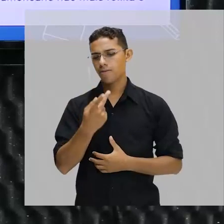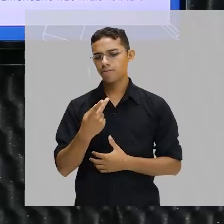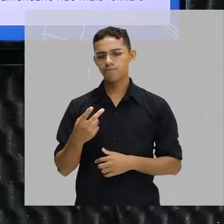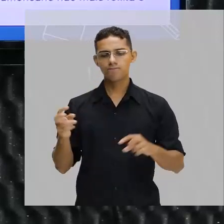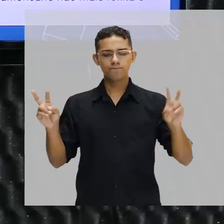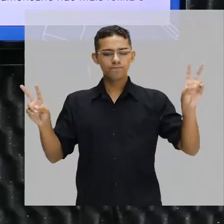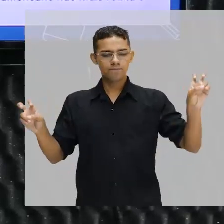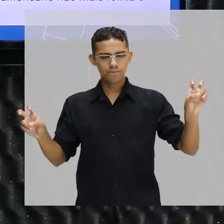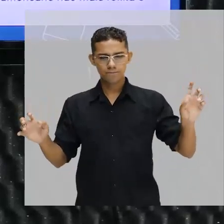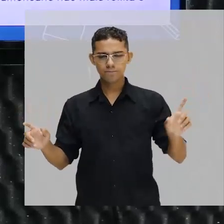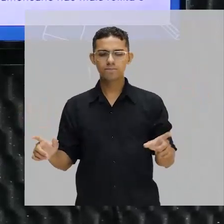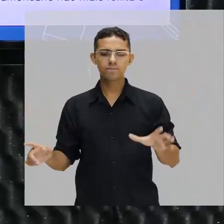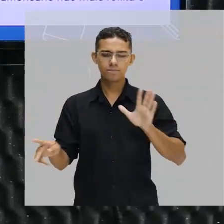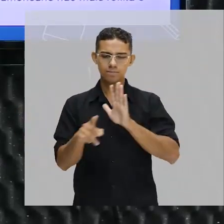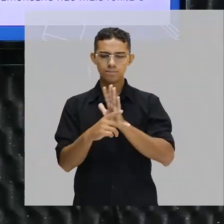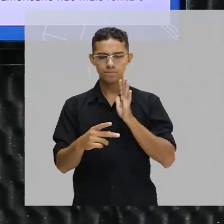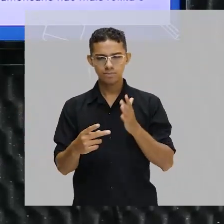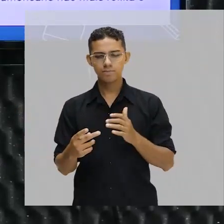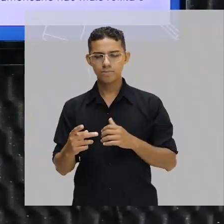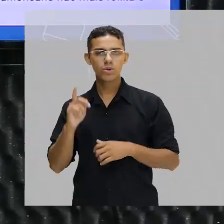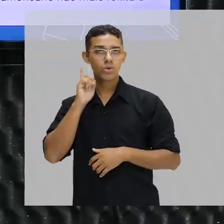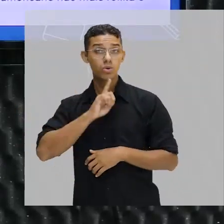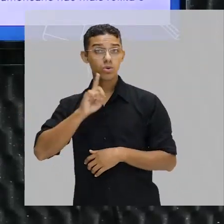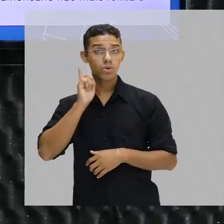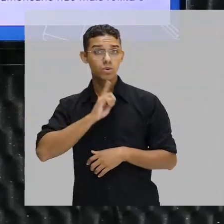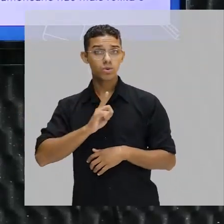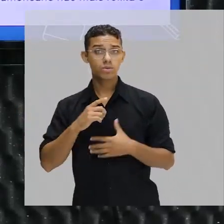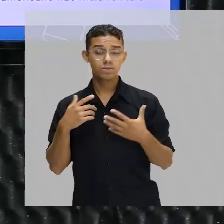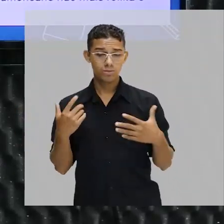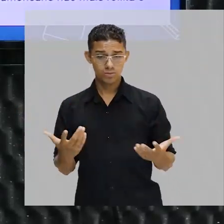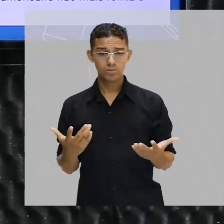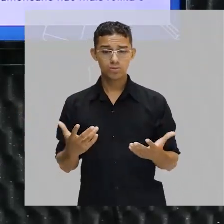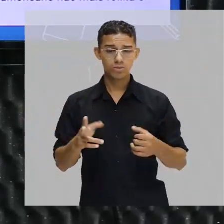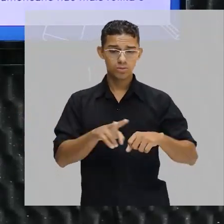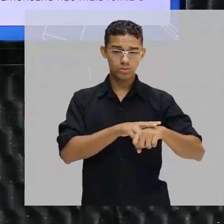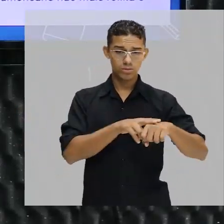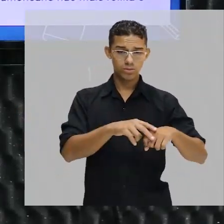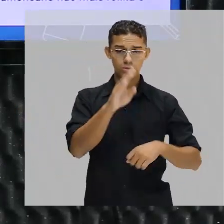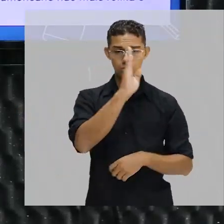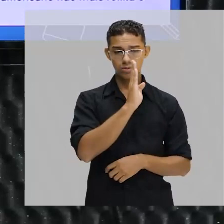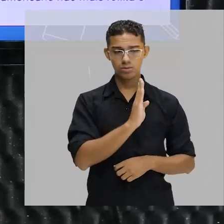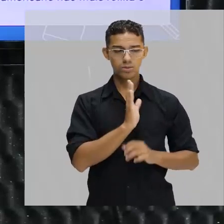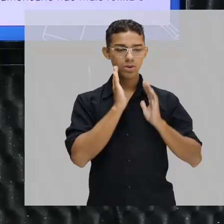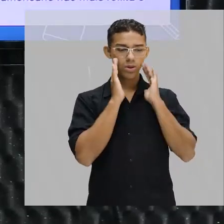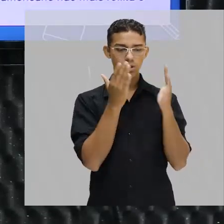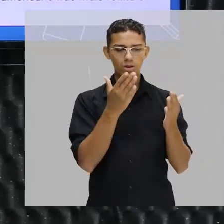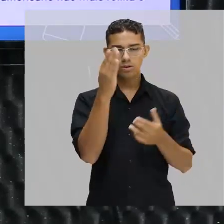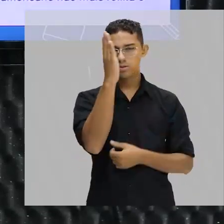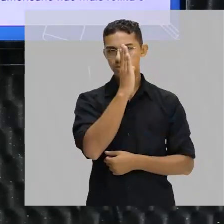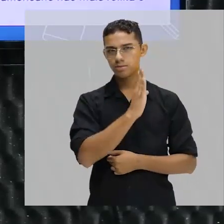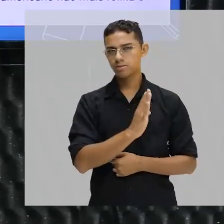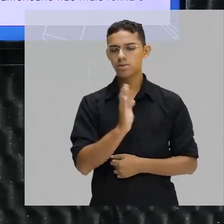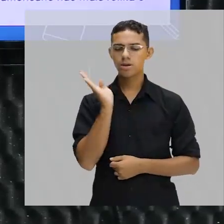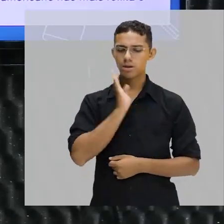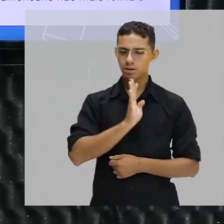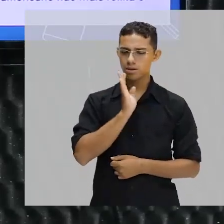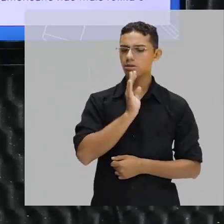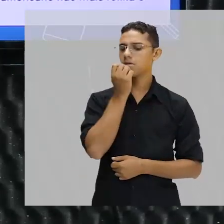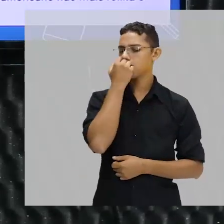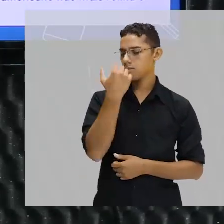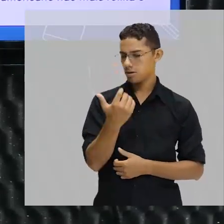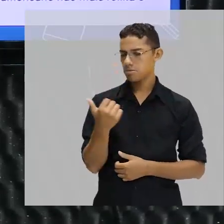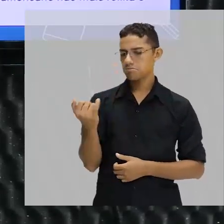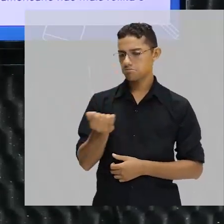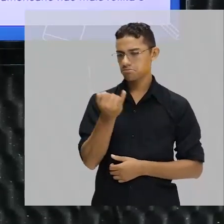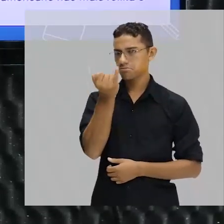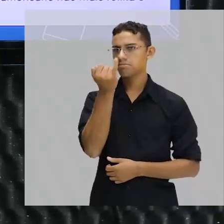cima também algo dos Estados Unidos. E aí ela usa o verde e amarelo para se referir ao Brasil. Muito legal. A redação da